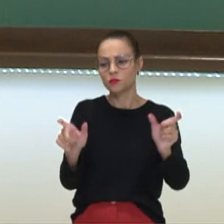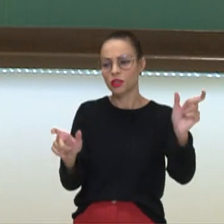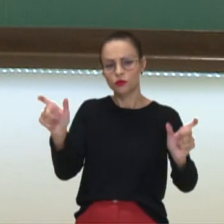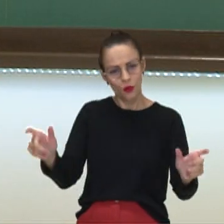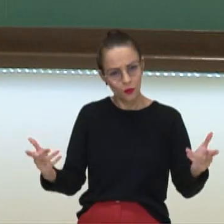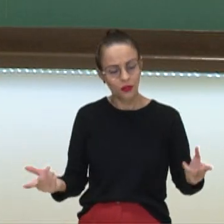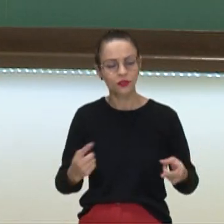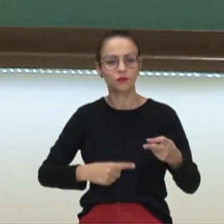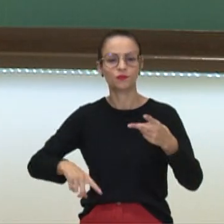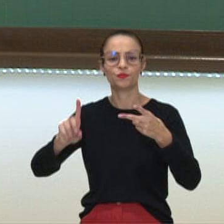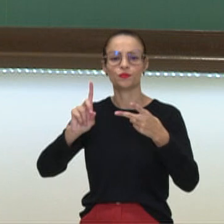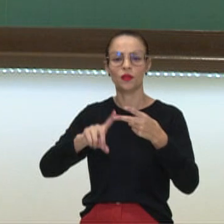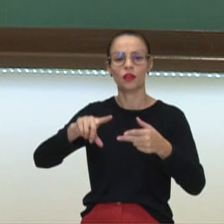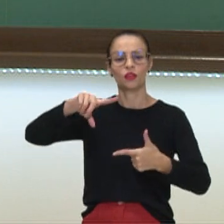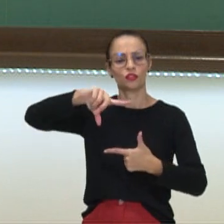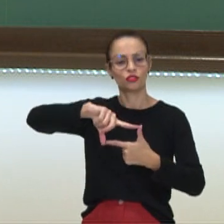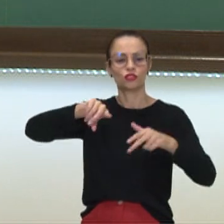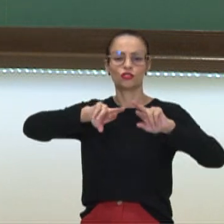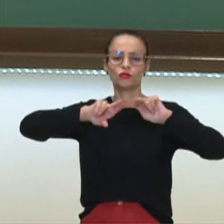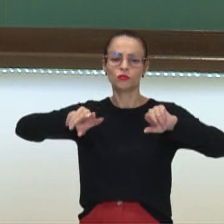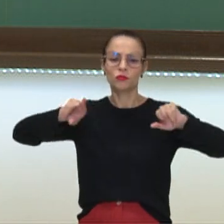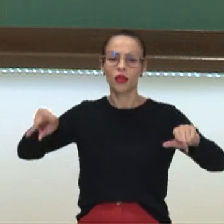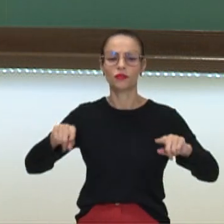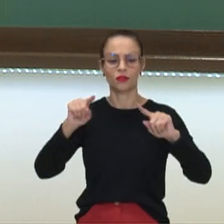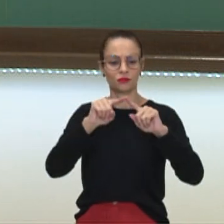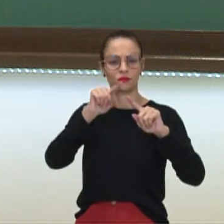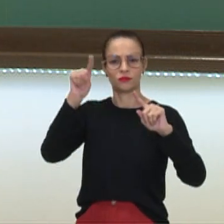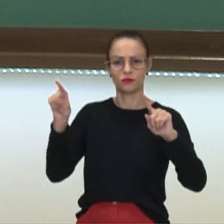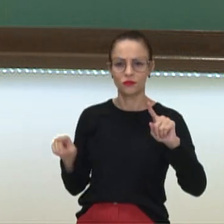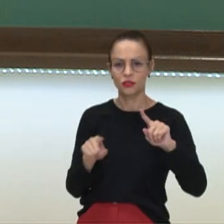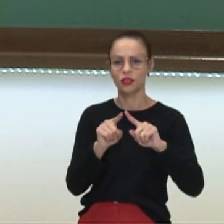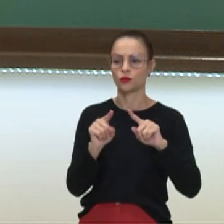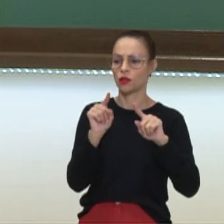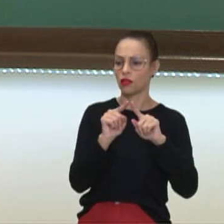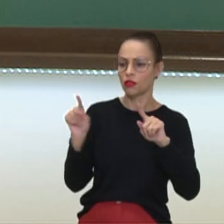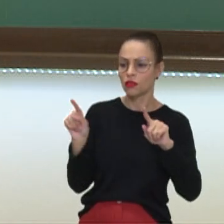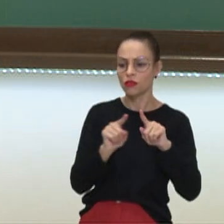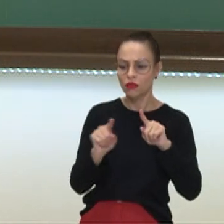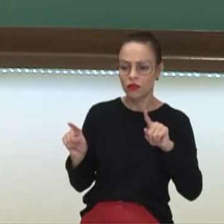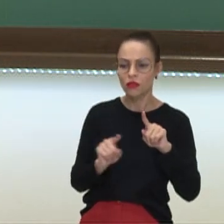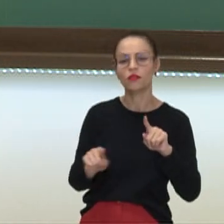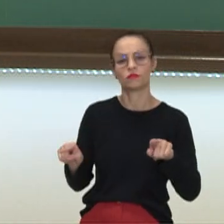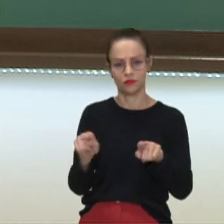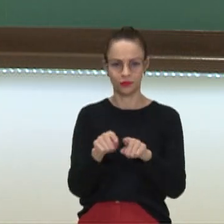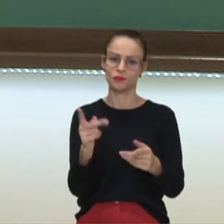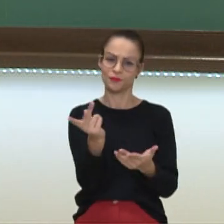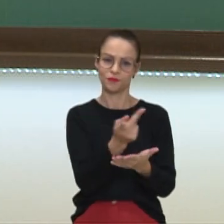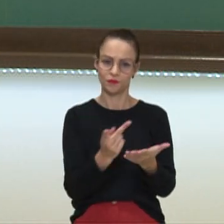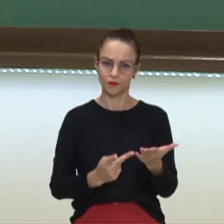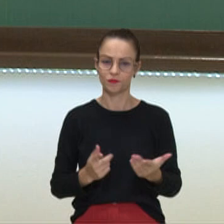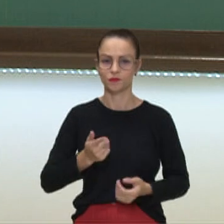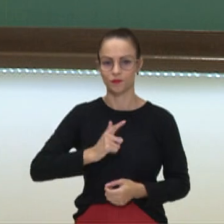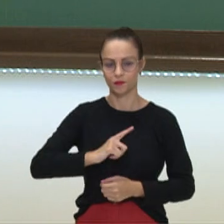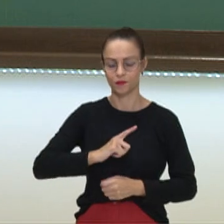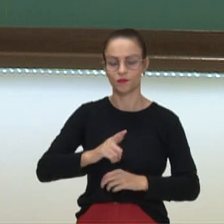formas geométricas, né? Linhas, círculos, então também serão representados.